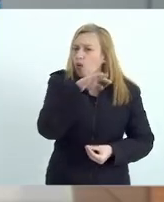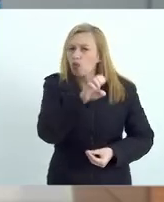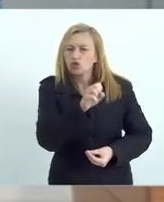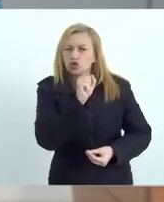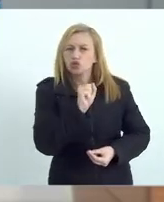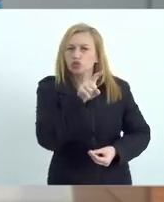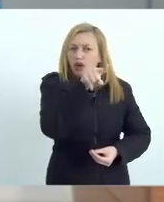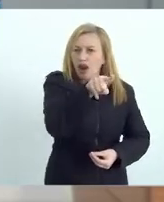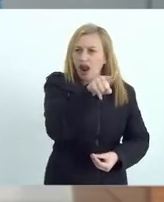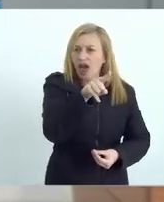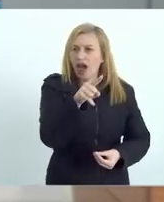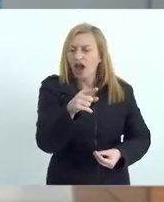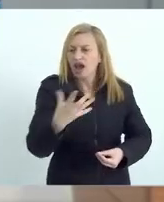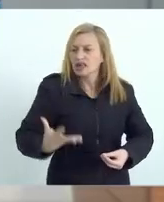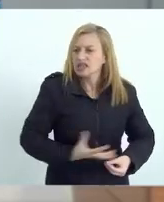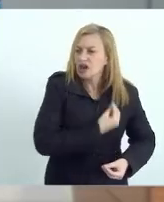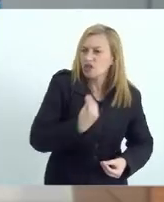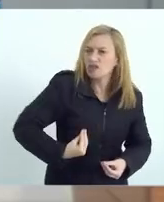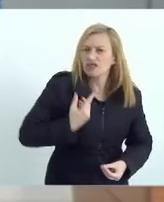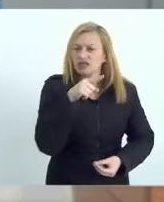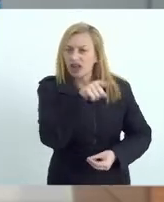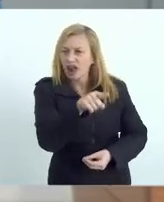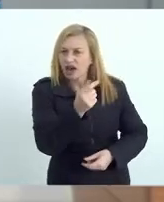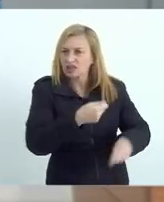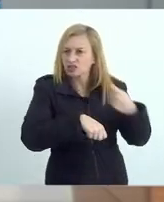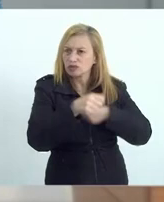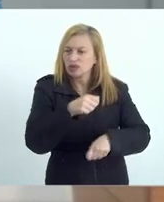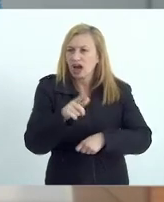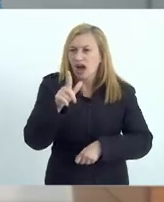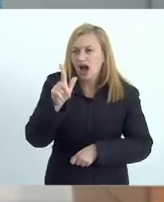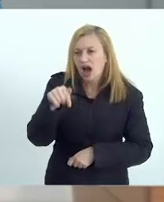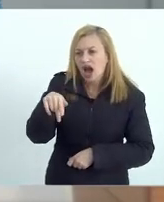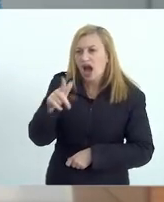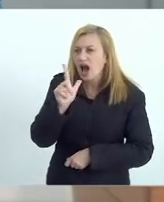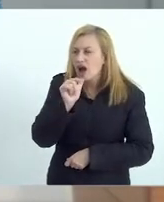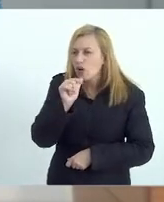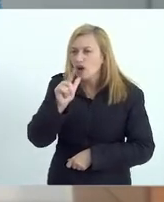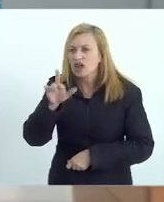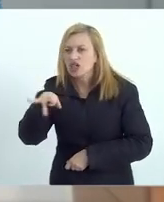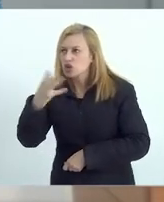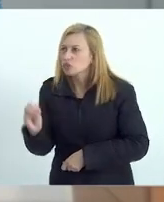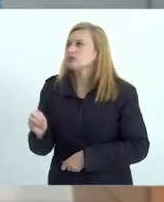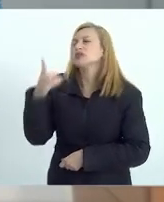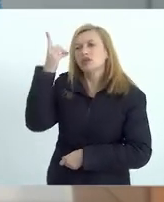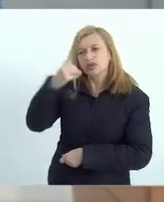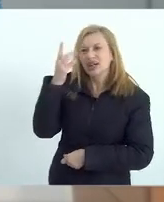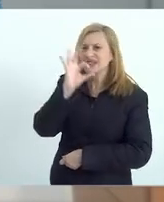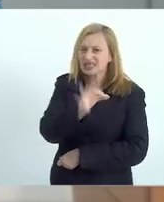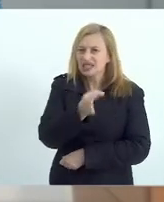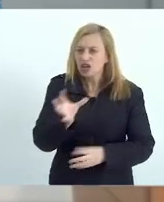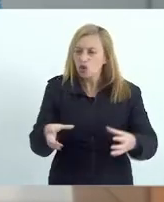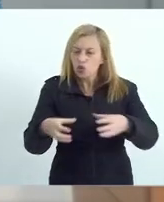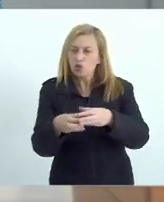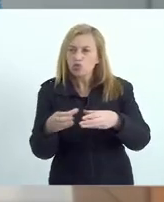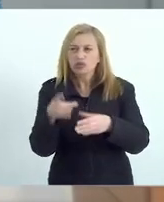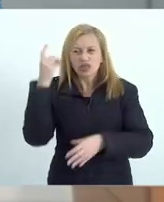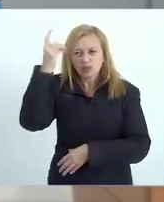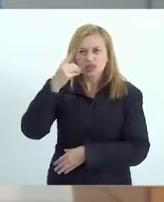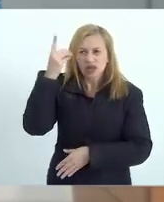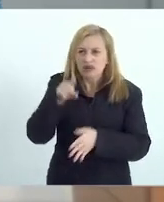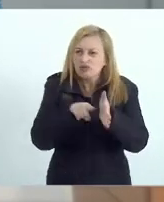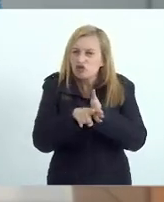que são administrados pela orla Rio e deputado senhor pode com certeza juntar um grupo de deputados